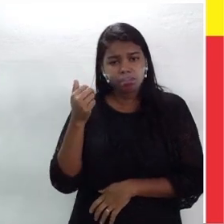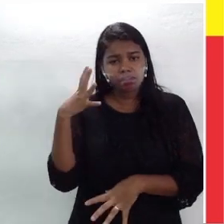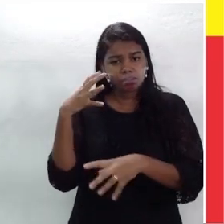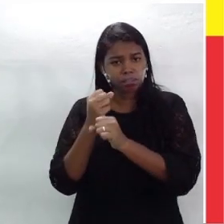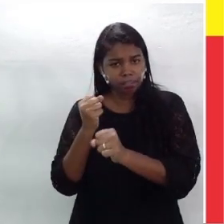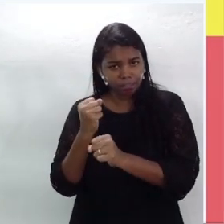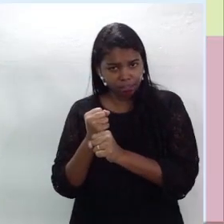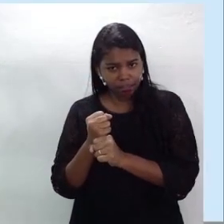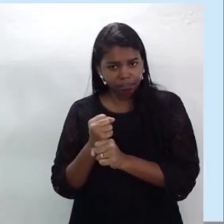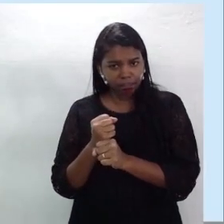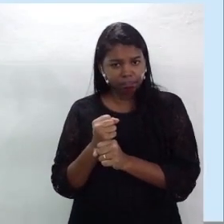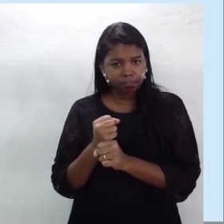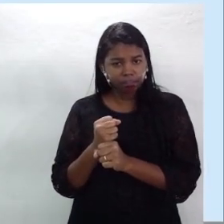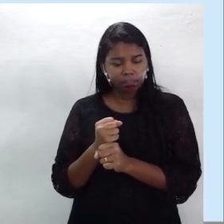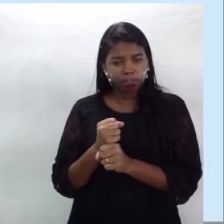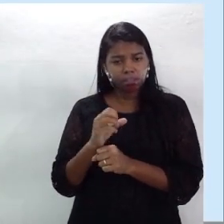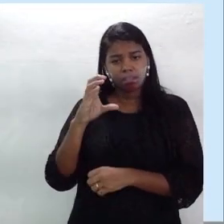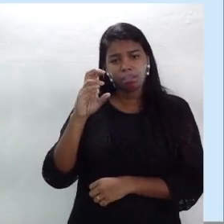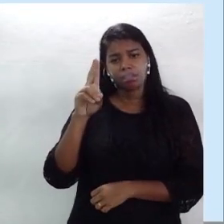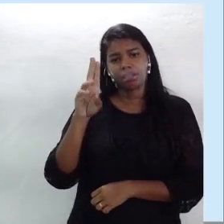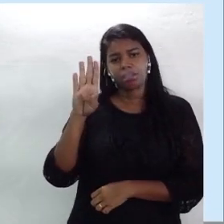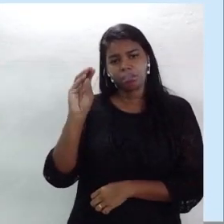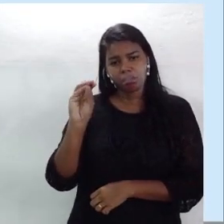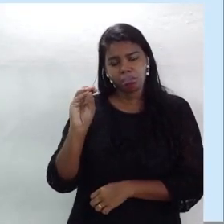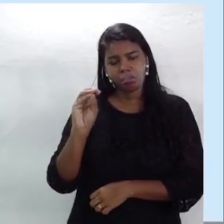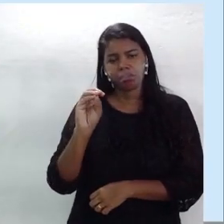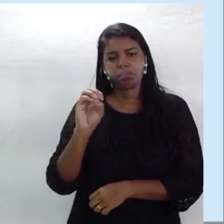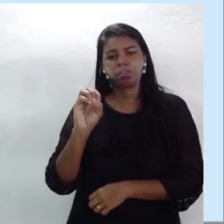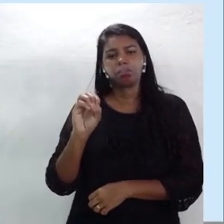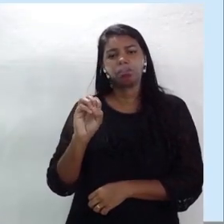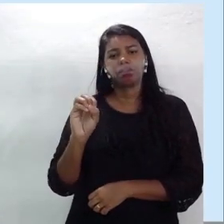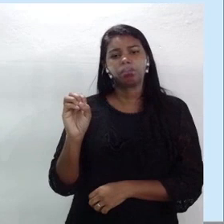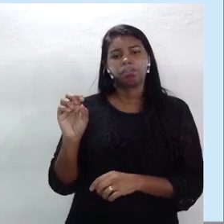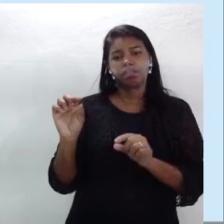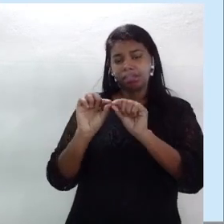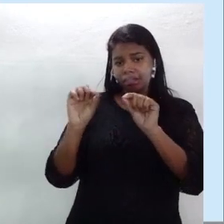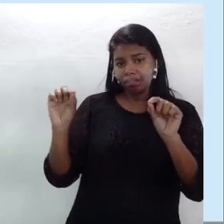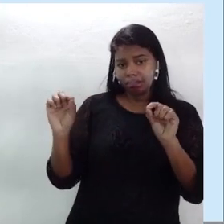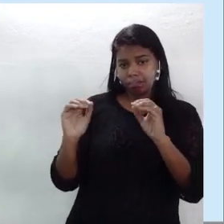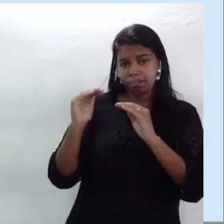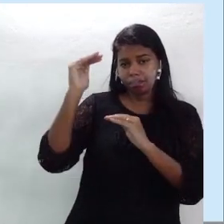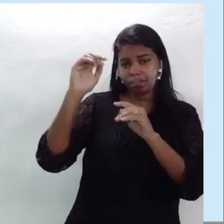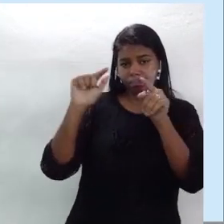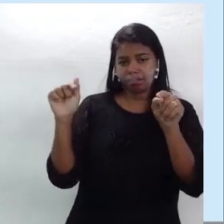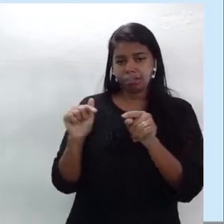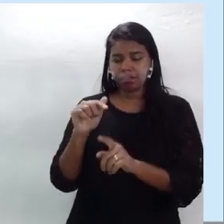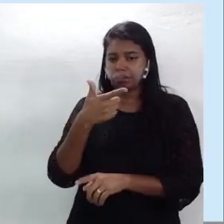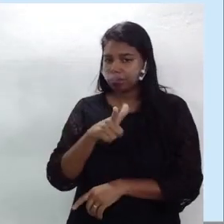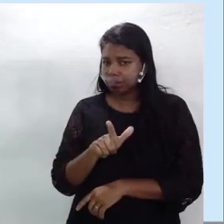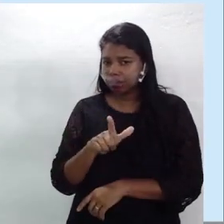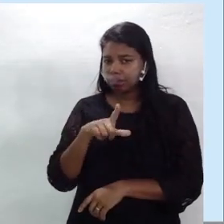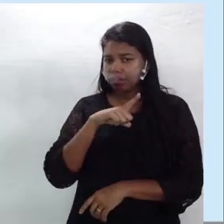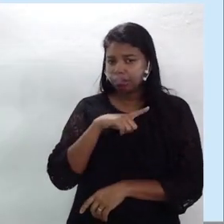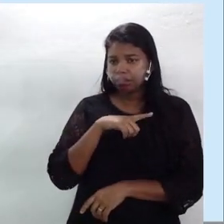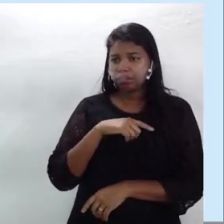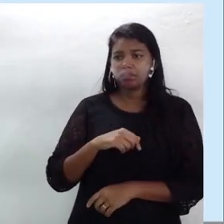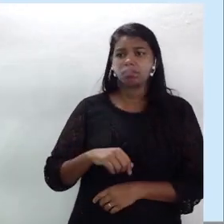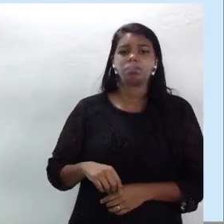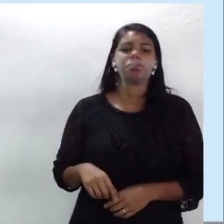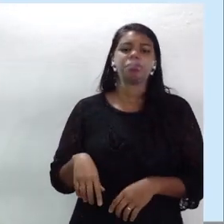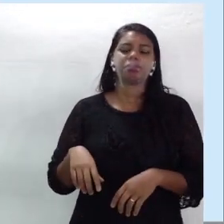calcular do cubo, que seria o lado elevado ao cubo. Nesse não, nós temos que